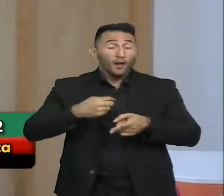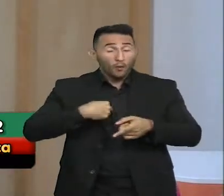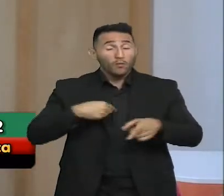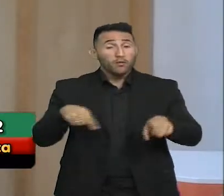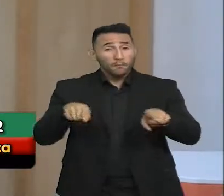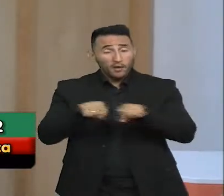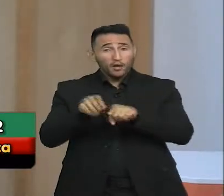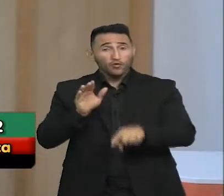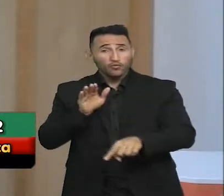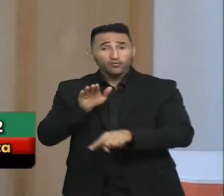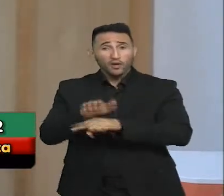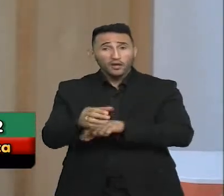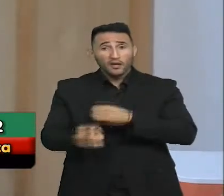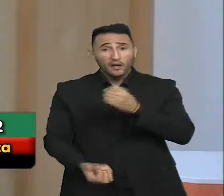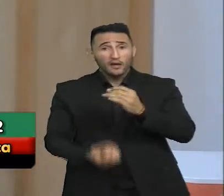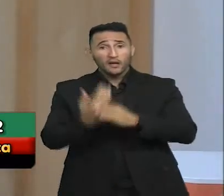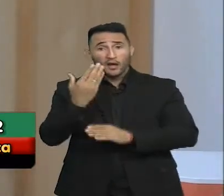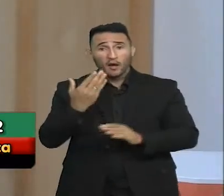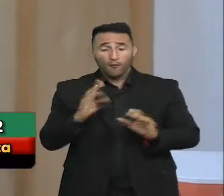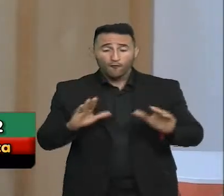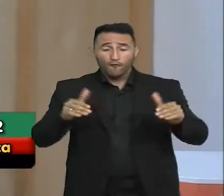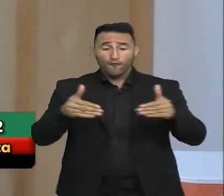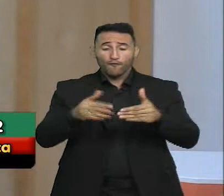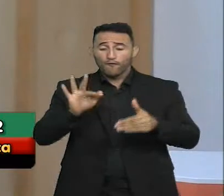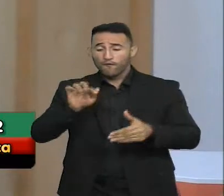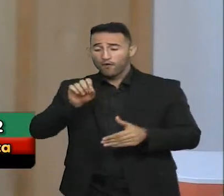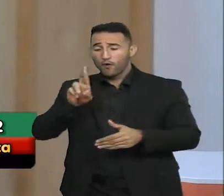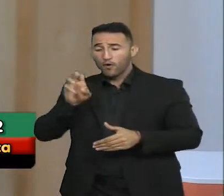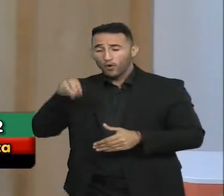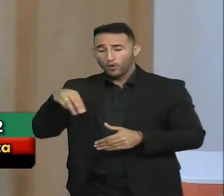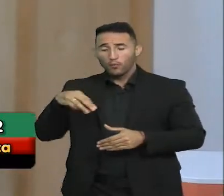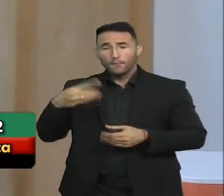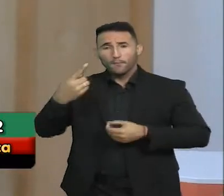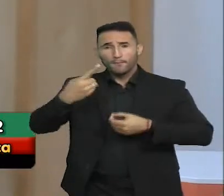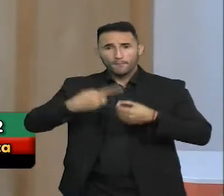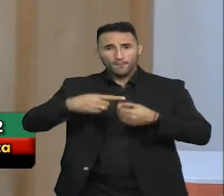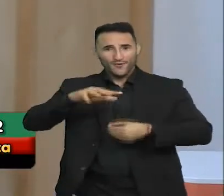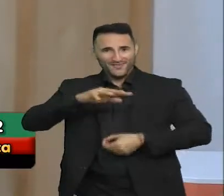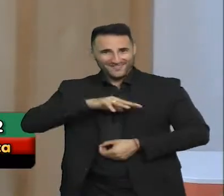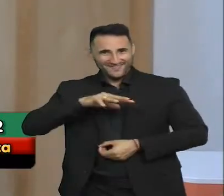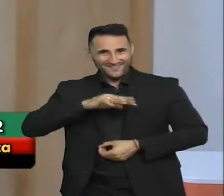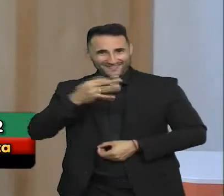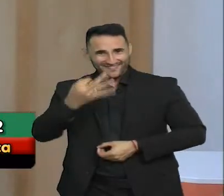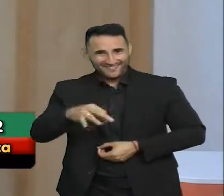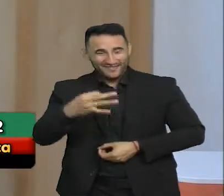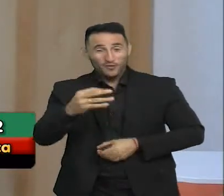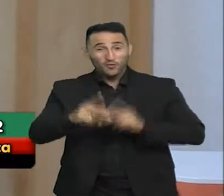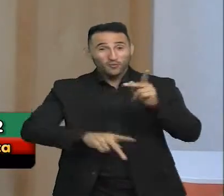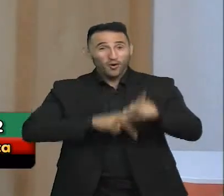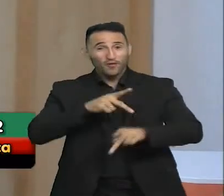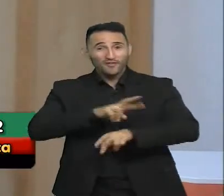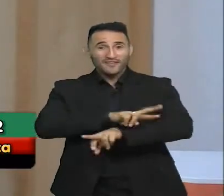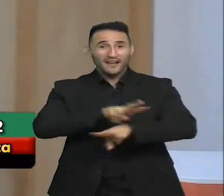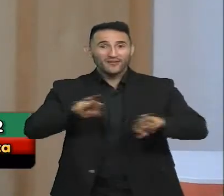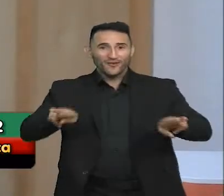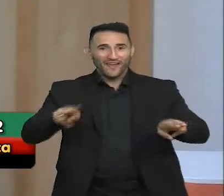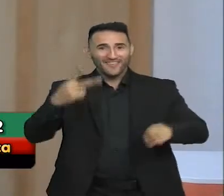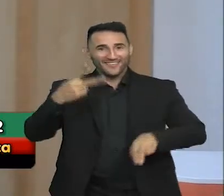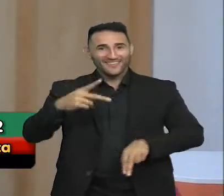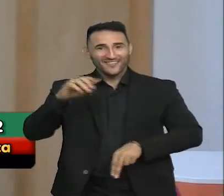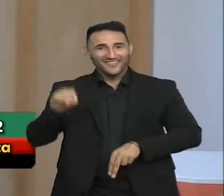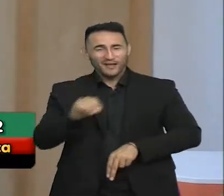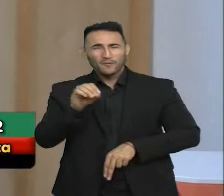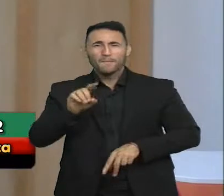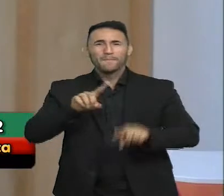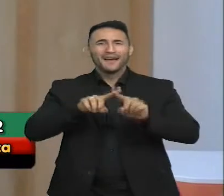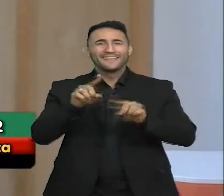ajudei a construir o Fórum Interreligioso, o Fórum Municipal Valentim dos Povos Tradicionais aqui de Osasco. E é